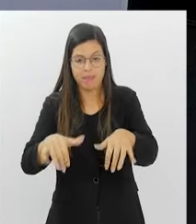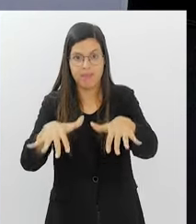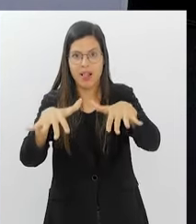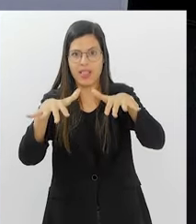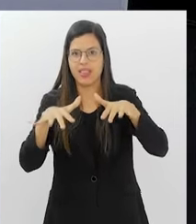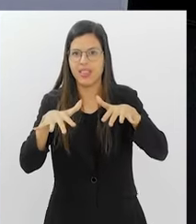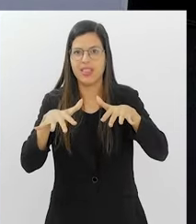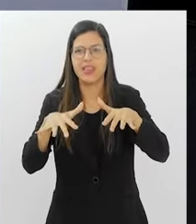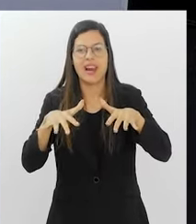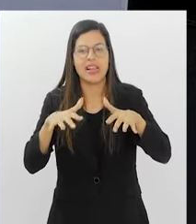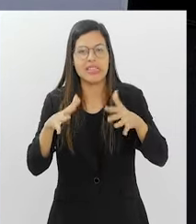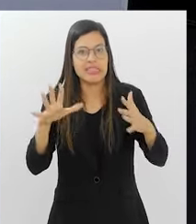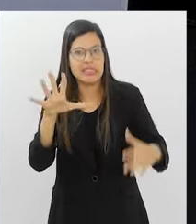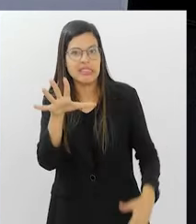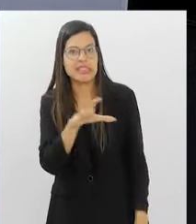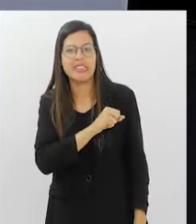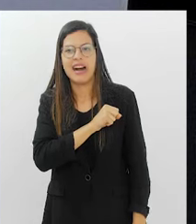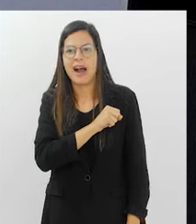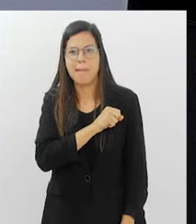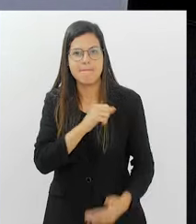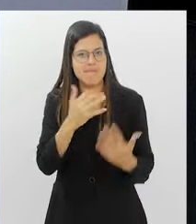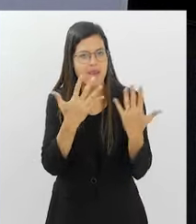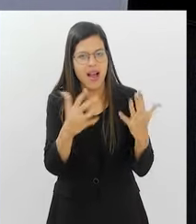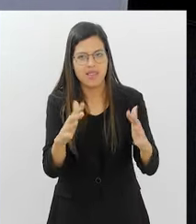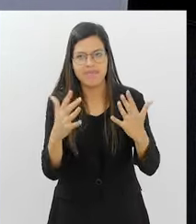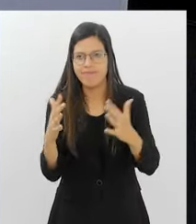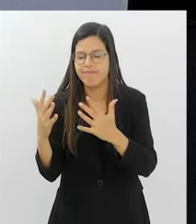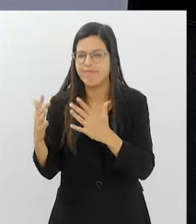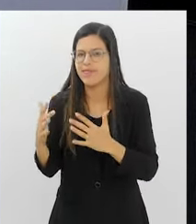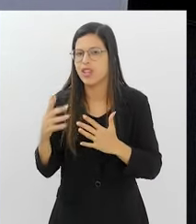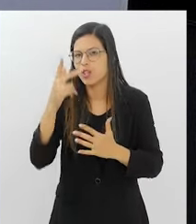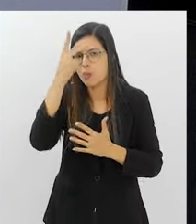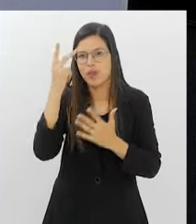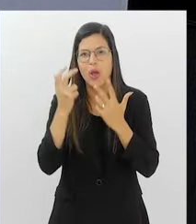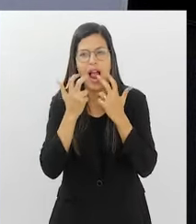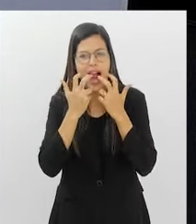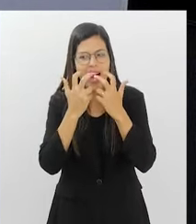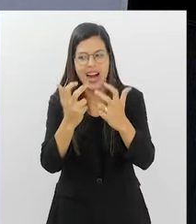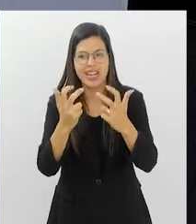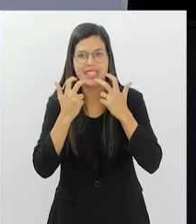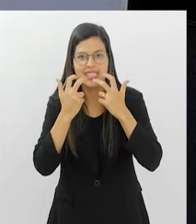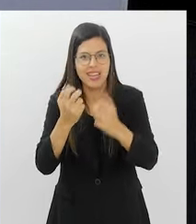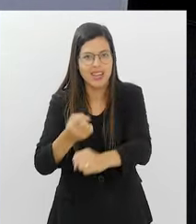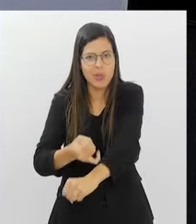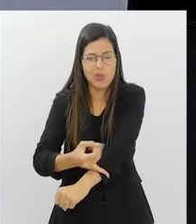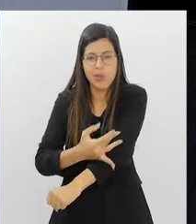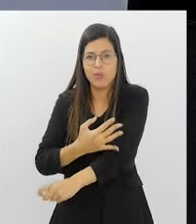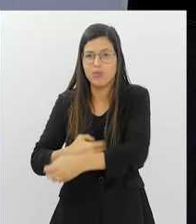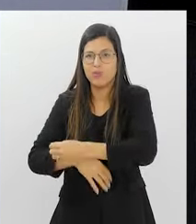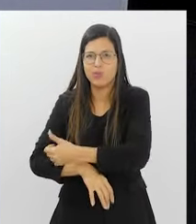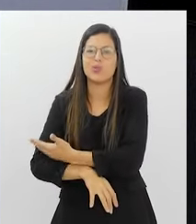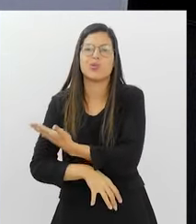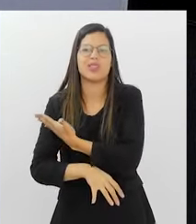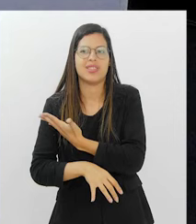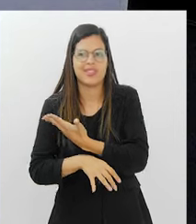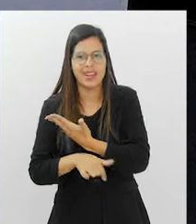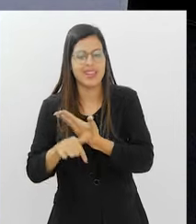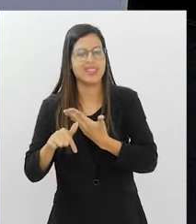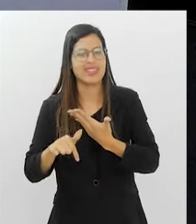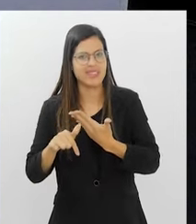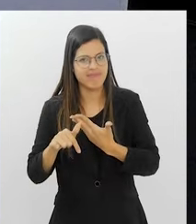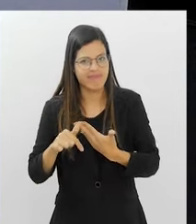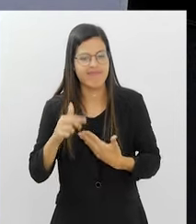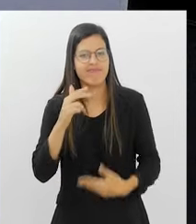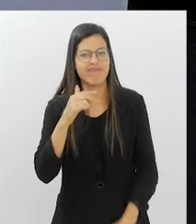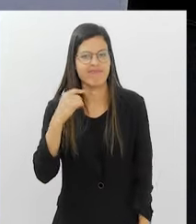então foi aquela loucura aquela foi uma catar assim dos das pessoas gritando essa resposta é o é foi